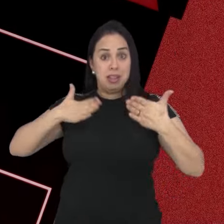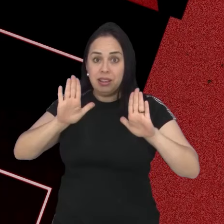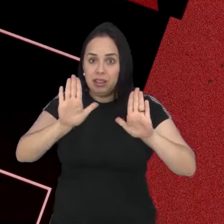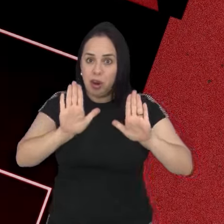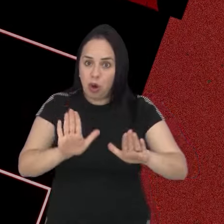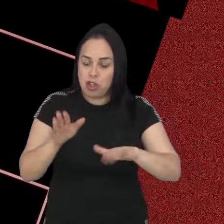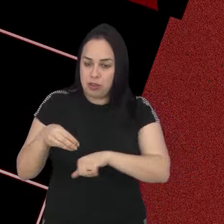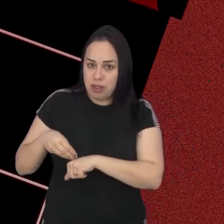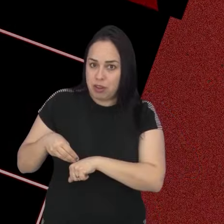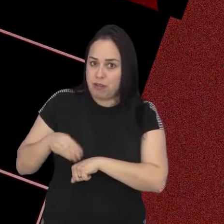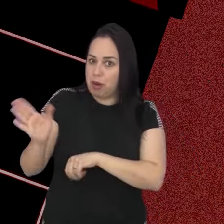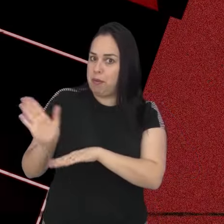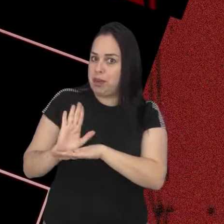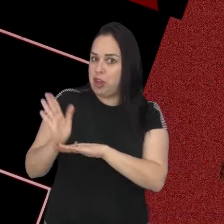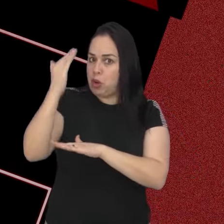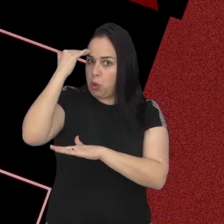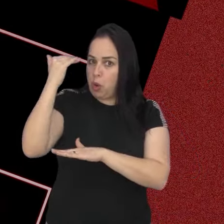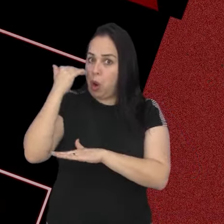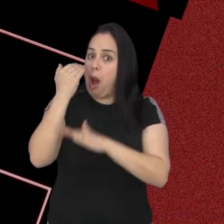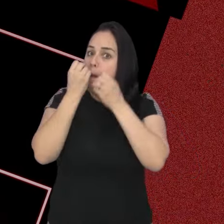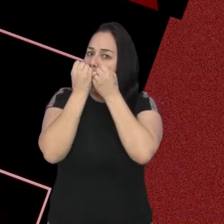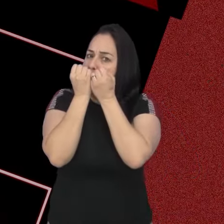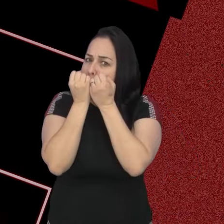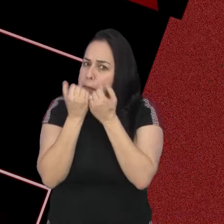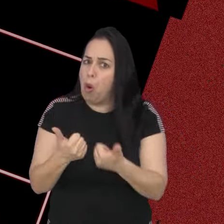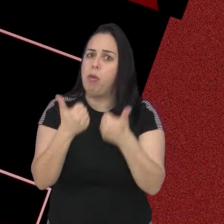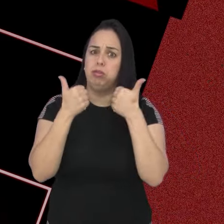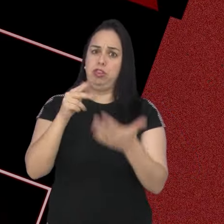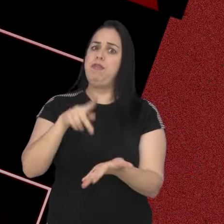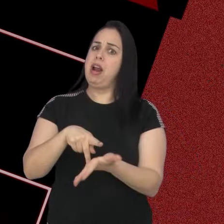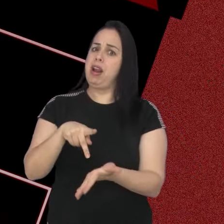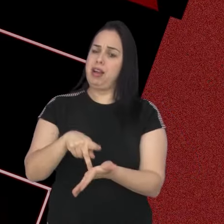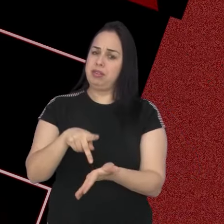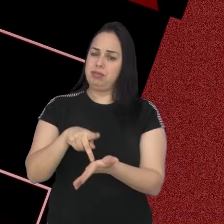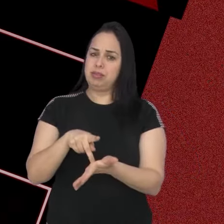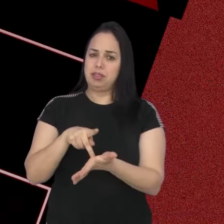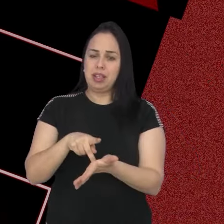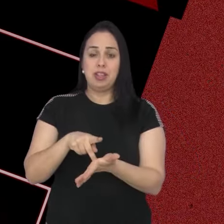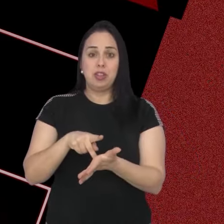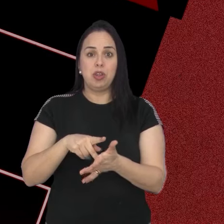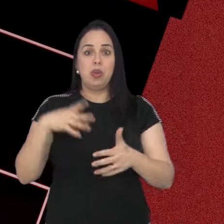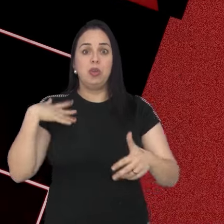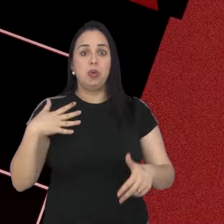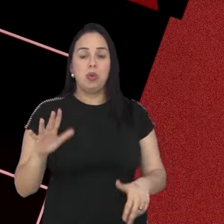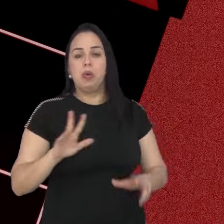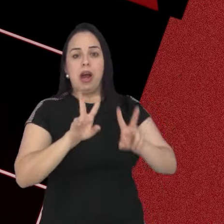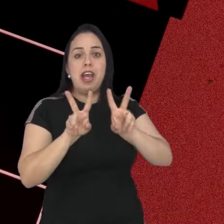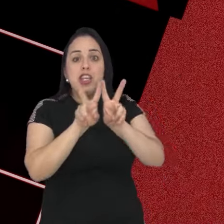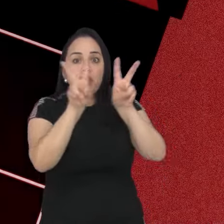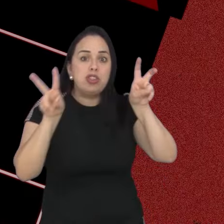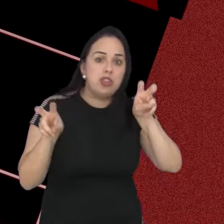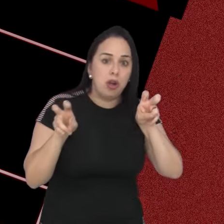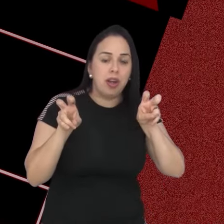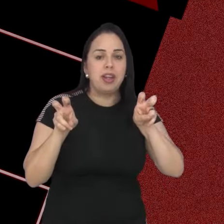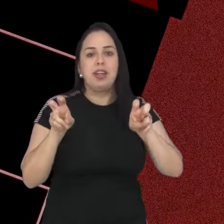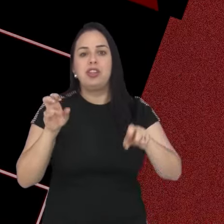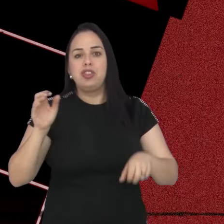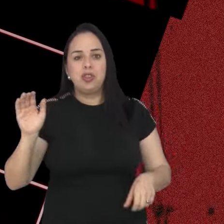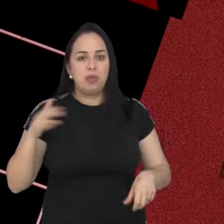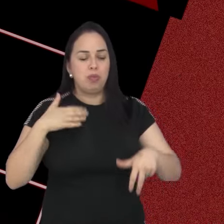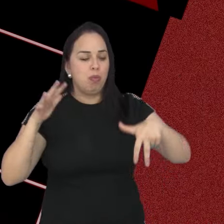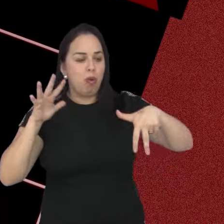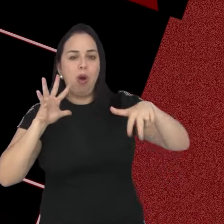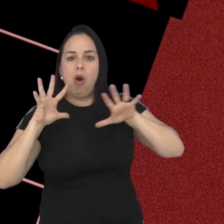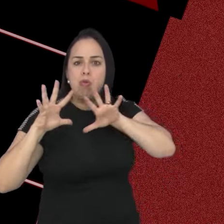filme sul-coreano daqueles bons, viu? Bom demais! Rastros de um sequestro. 19 dias depois de